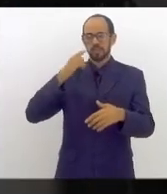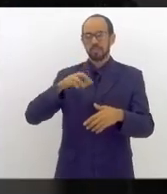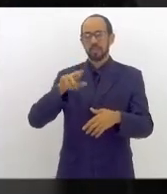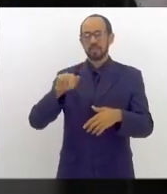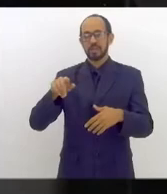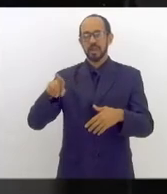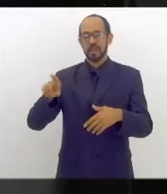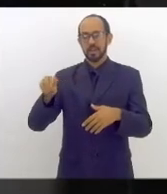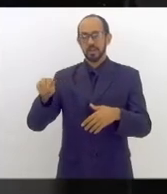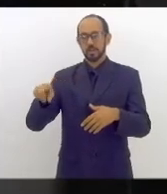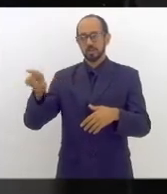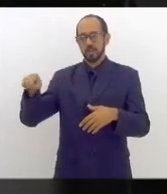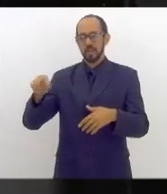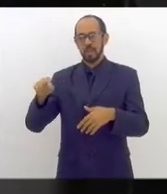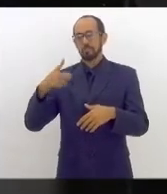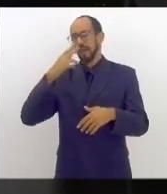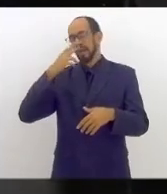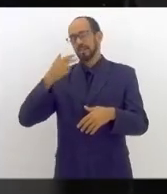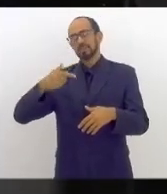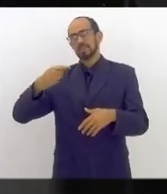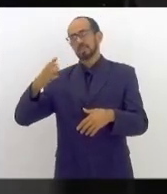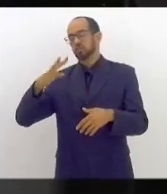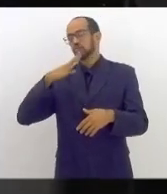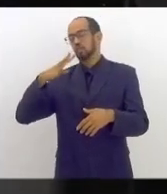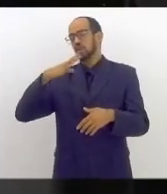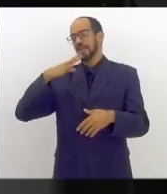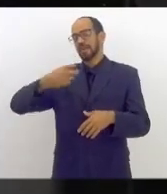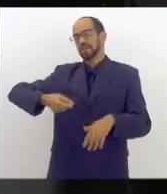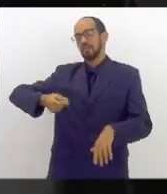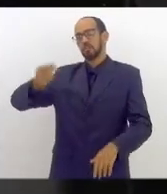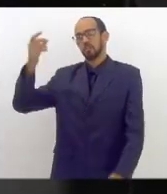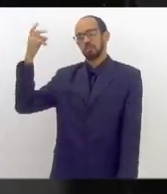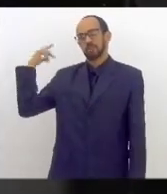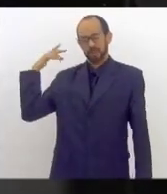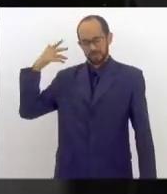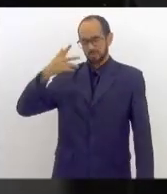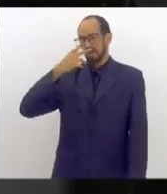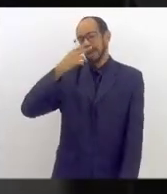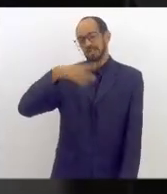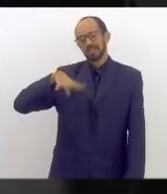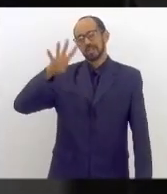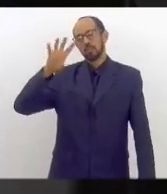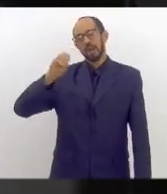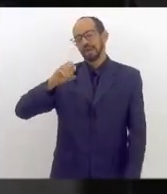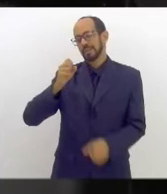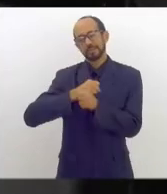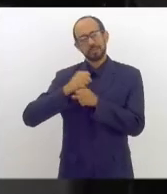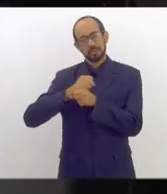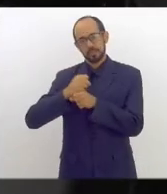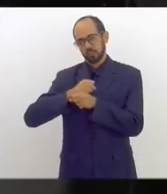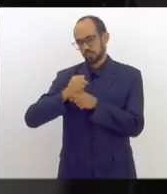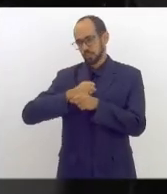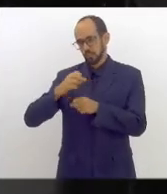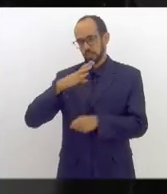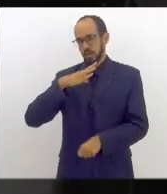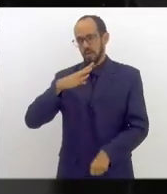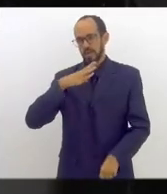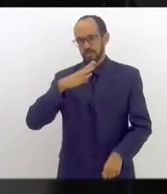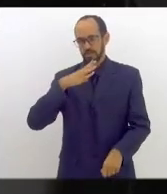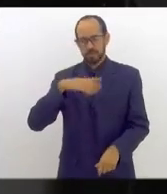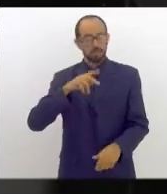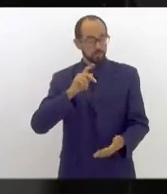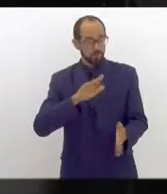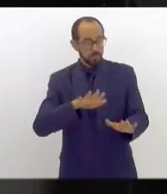nós nos conhecemos a anos a 40 30 anos e é uma verdade o